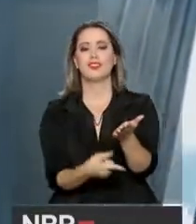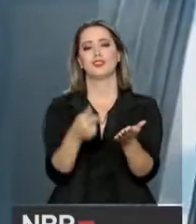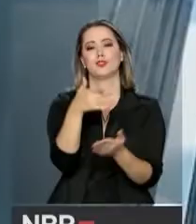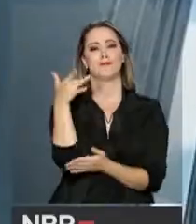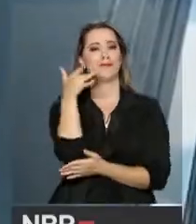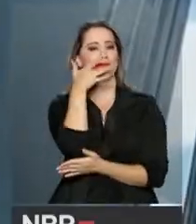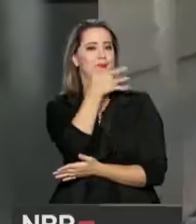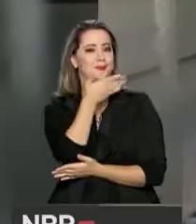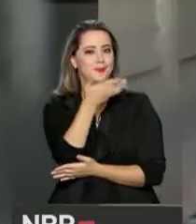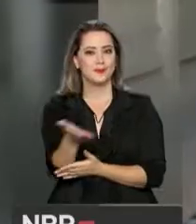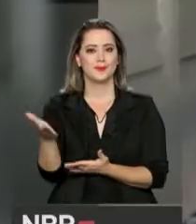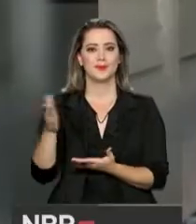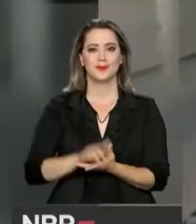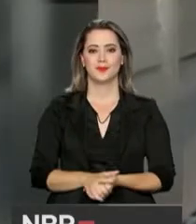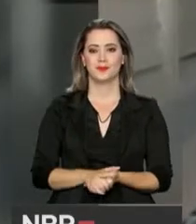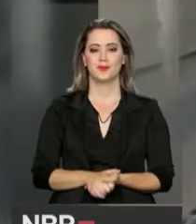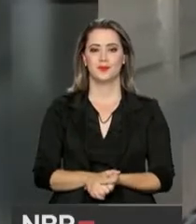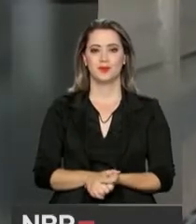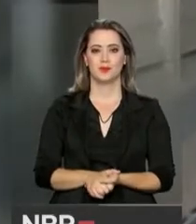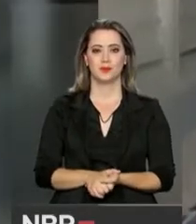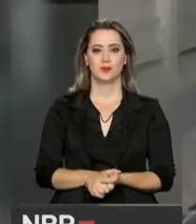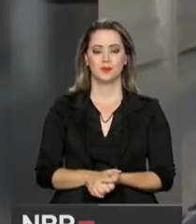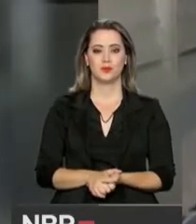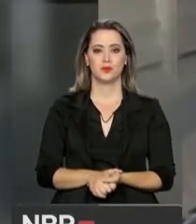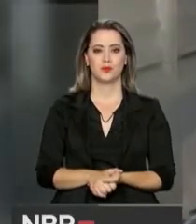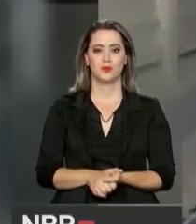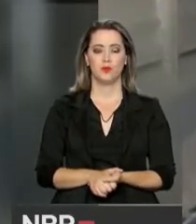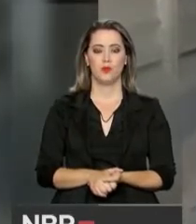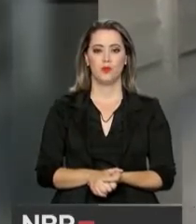várias outras delícias.